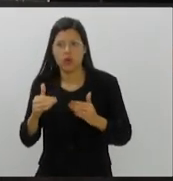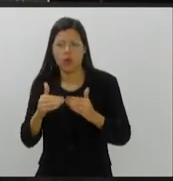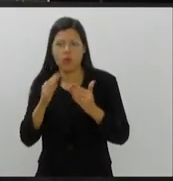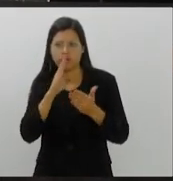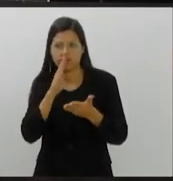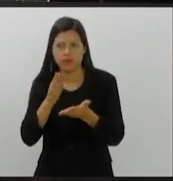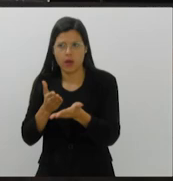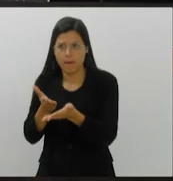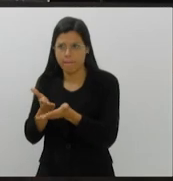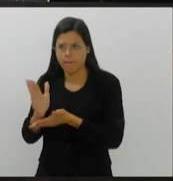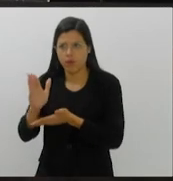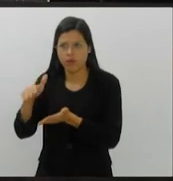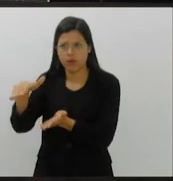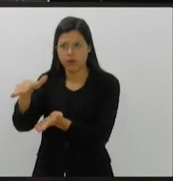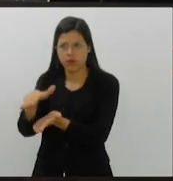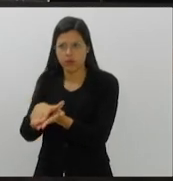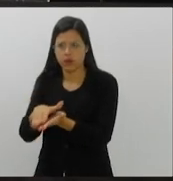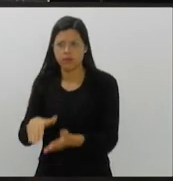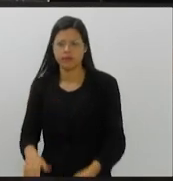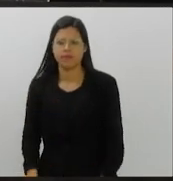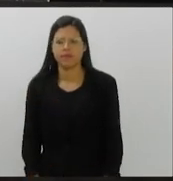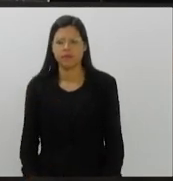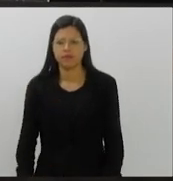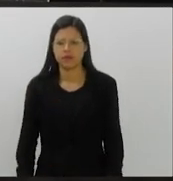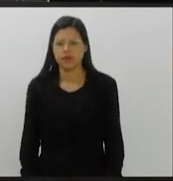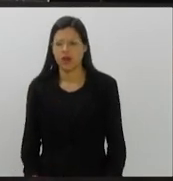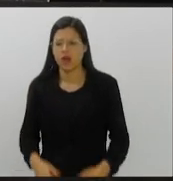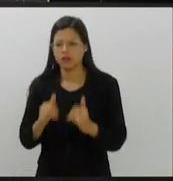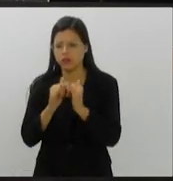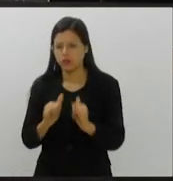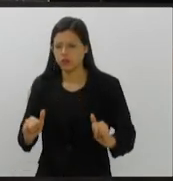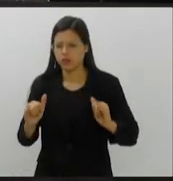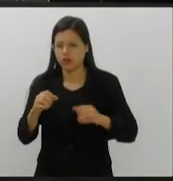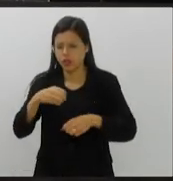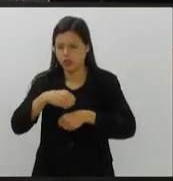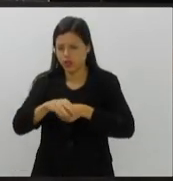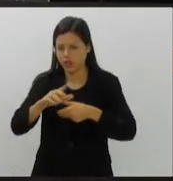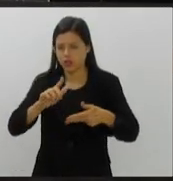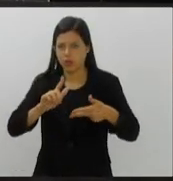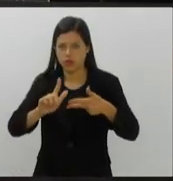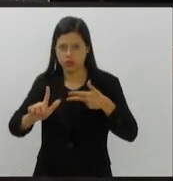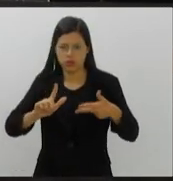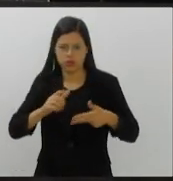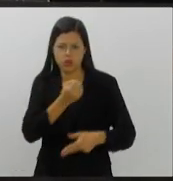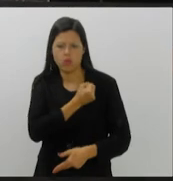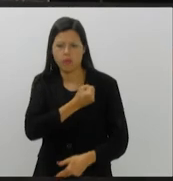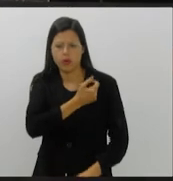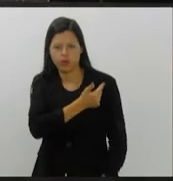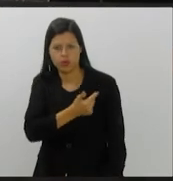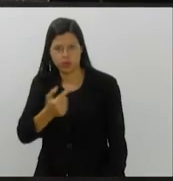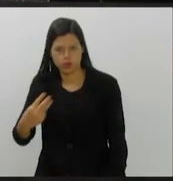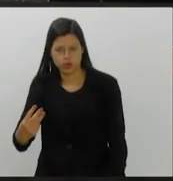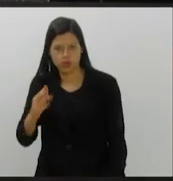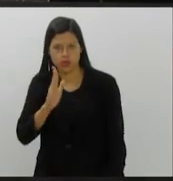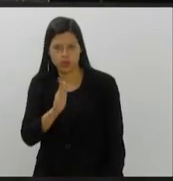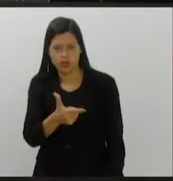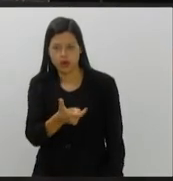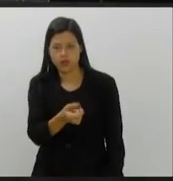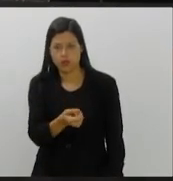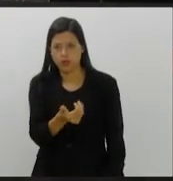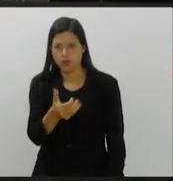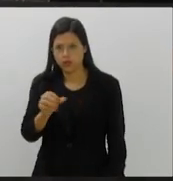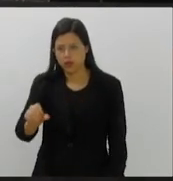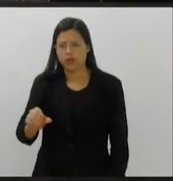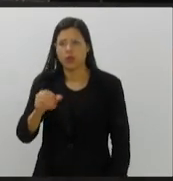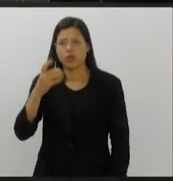estão, aprovado, vai a promulgação. Anuncio, indicação legislativa número 223 de 2019, de